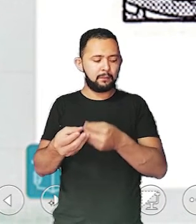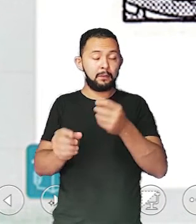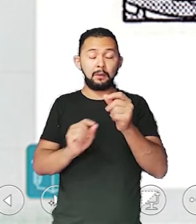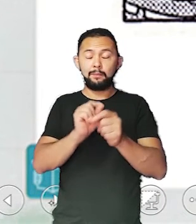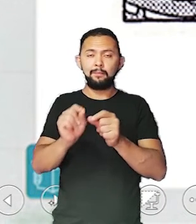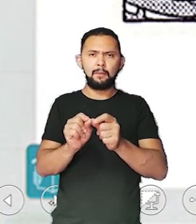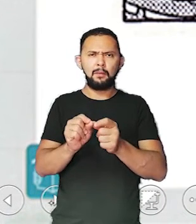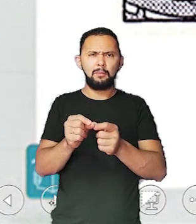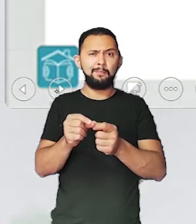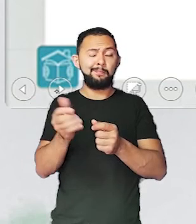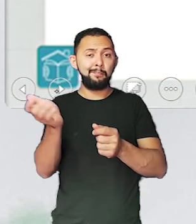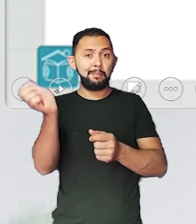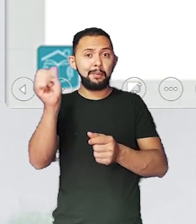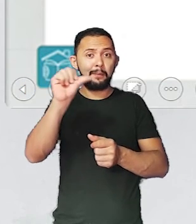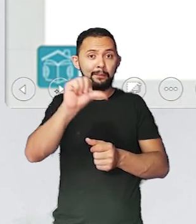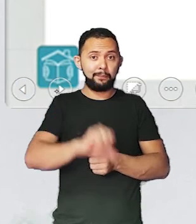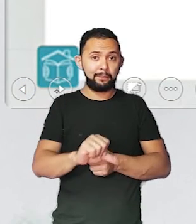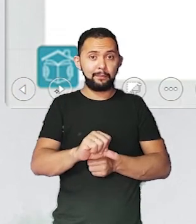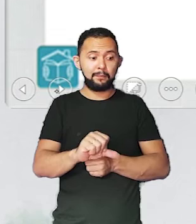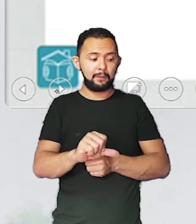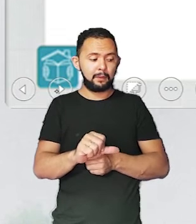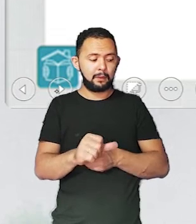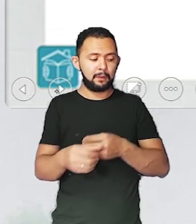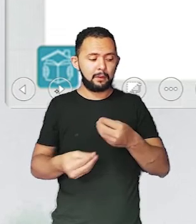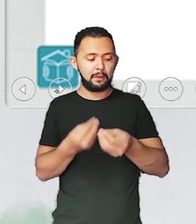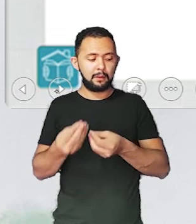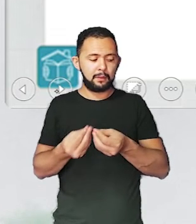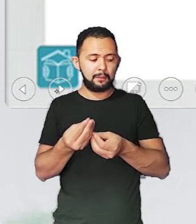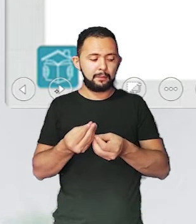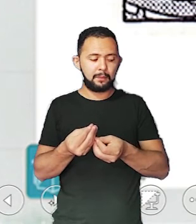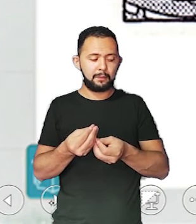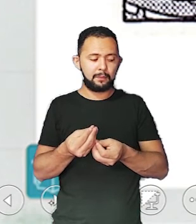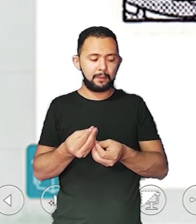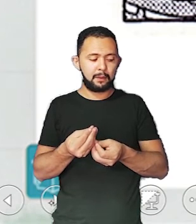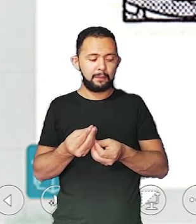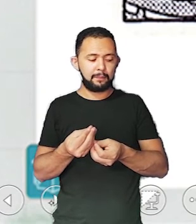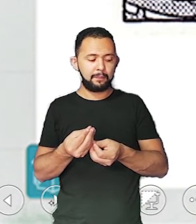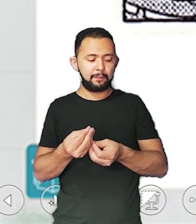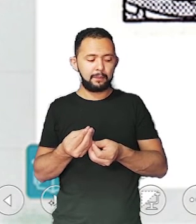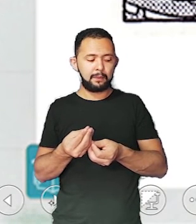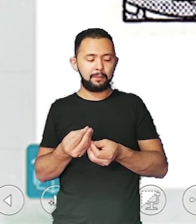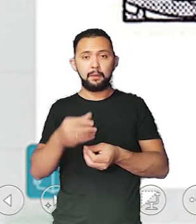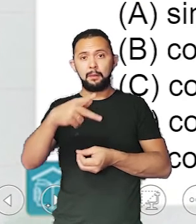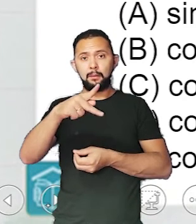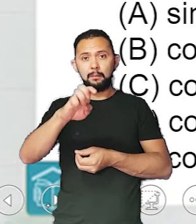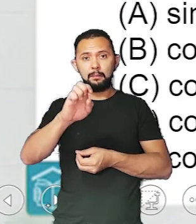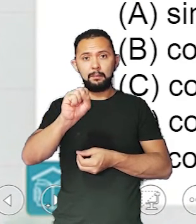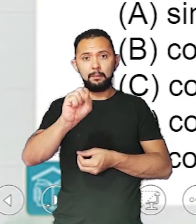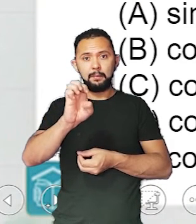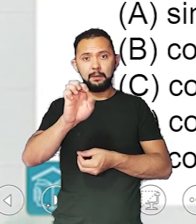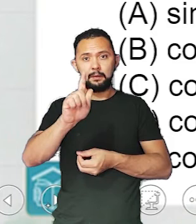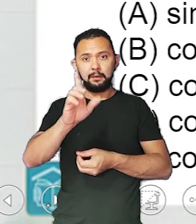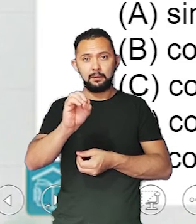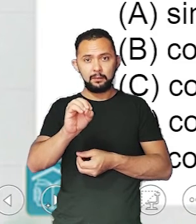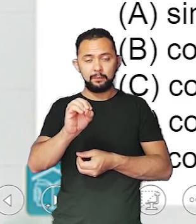né? Ou seja, ele vai ter que agora dosar, né, entre pêssego e creme, enfim. Então tá aí a ideia da tirinha. Nós vamos